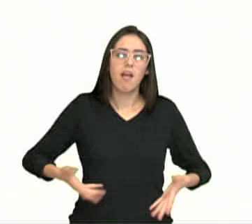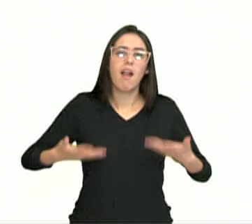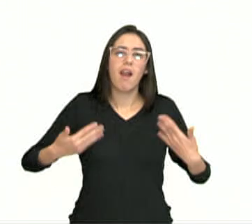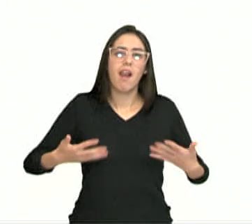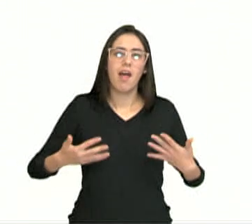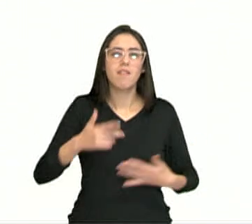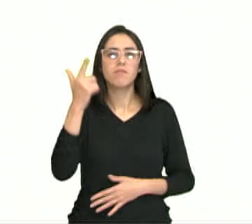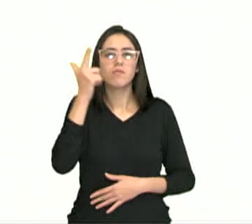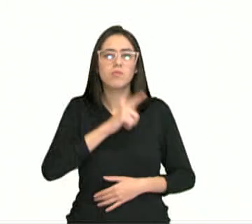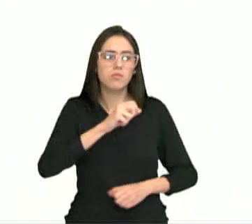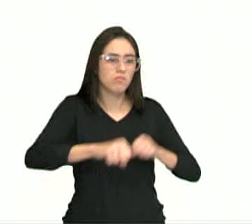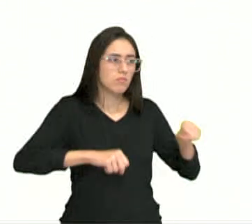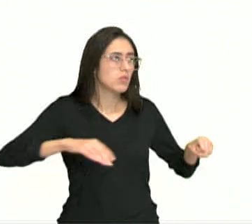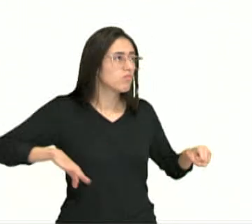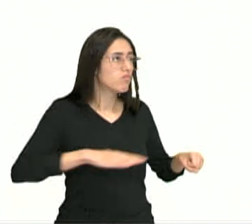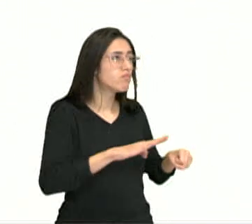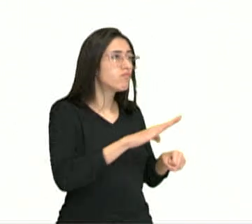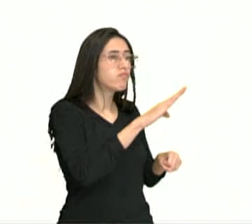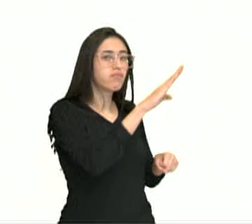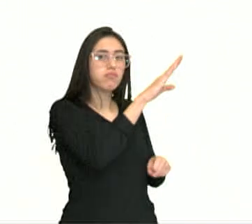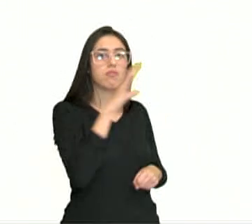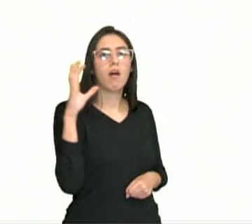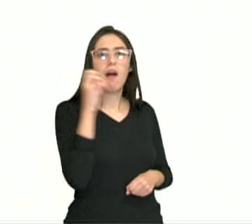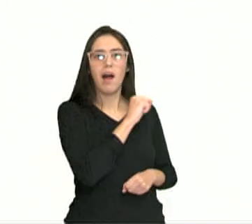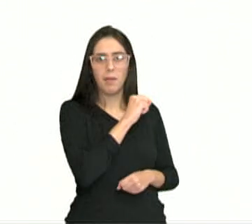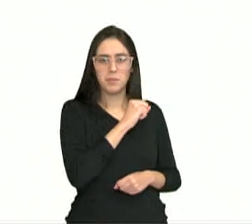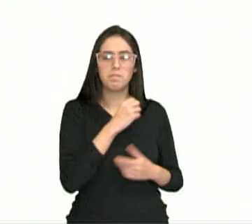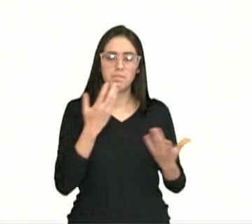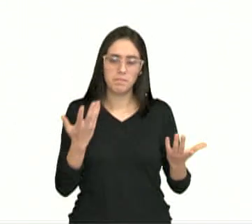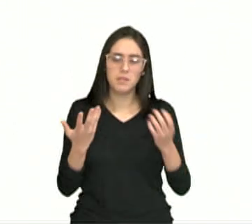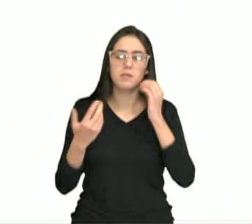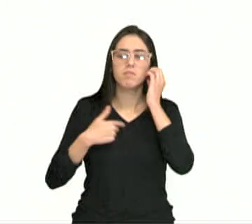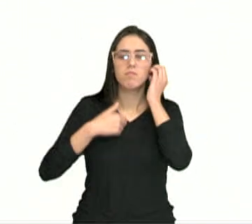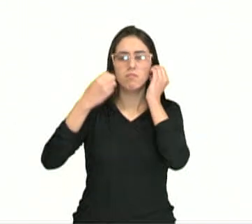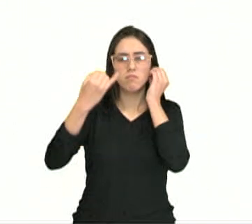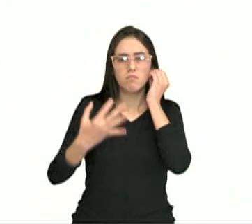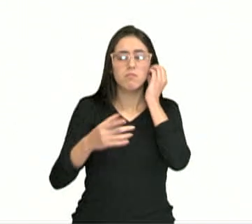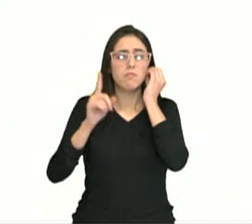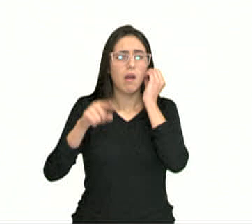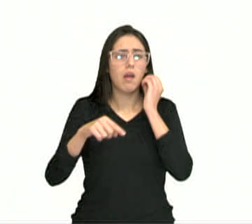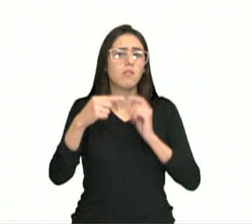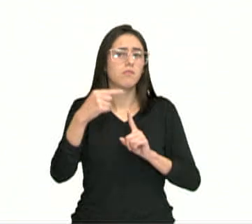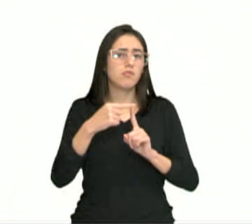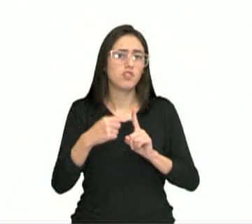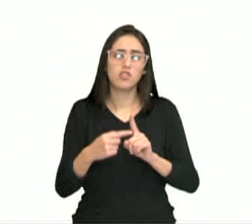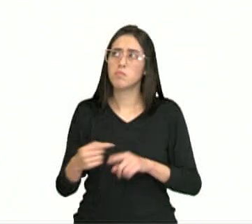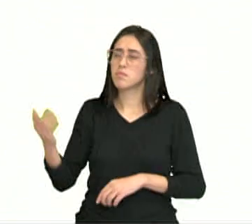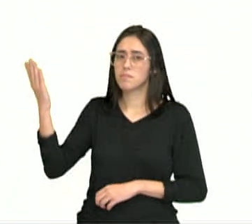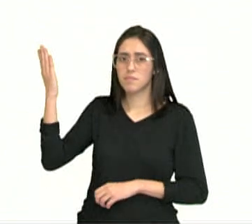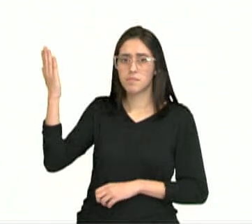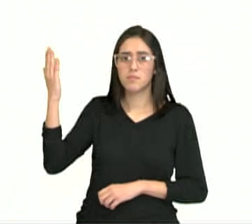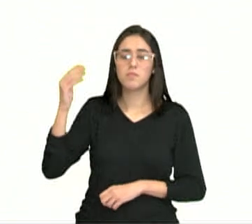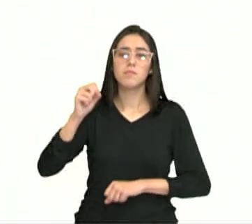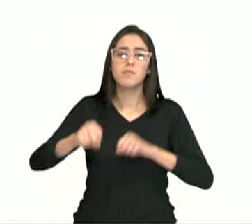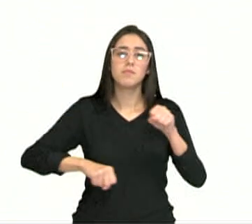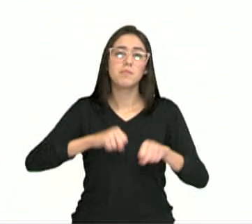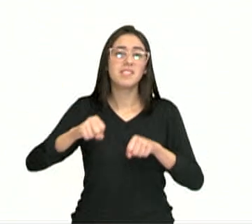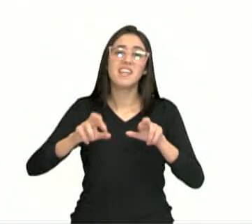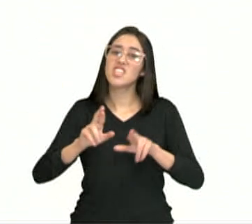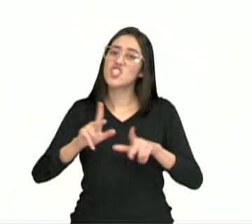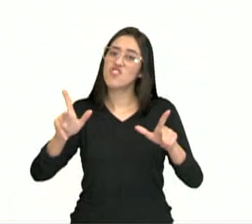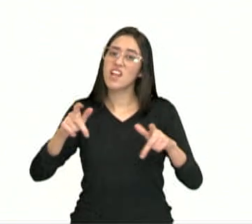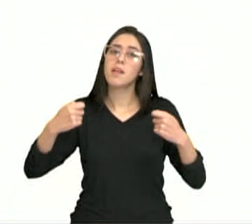ao topo mais rapidamente. Então, olha, nós já estamos falando de um outro estilo de bicicleta, uma bicicleta